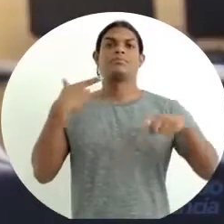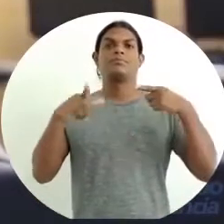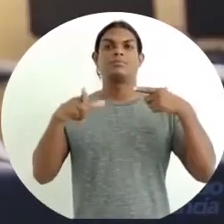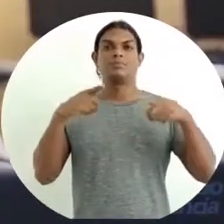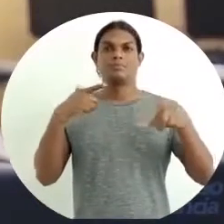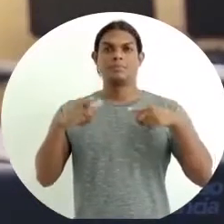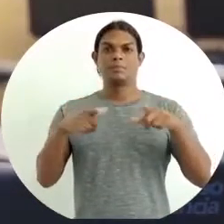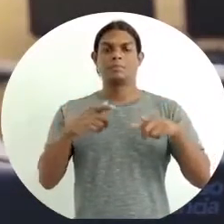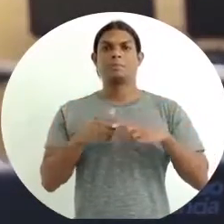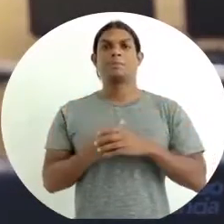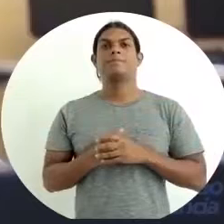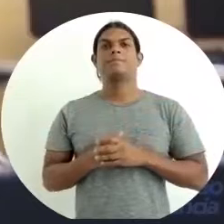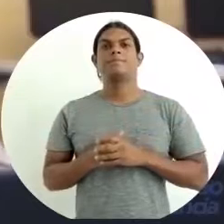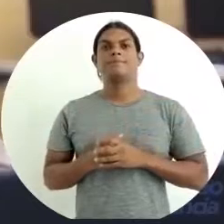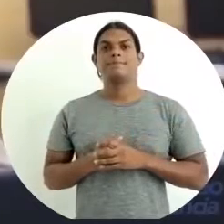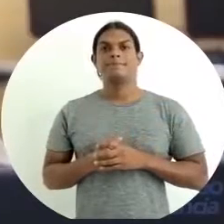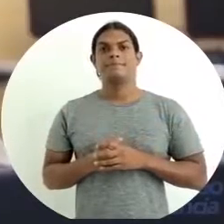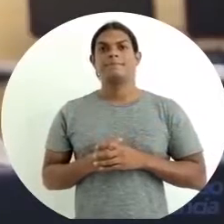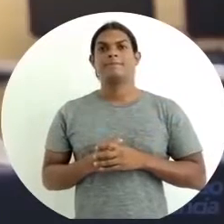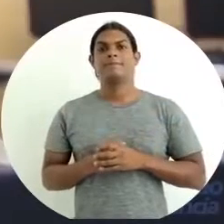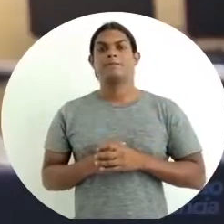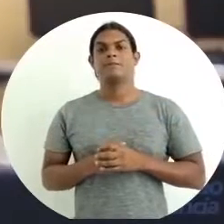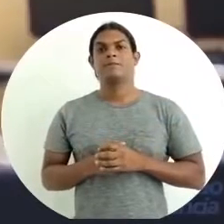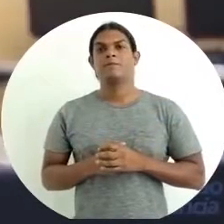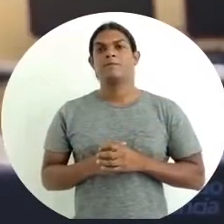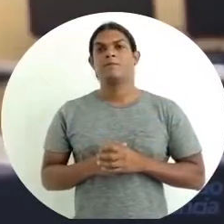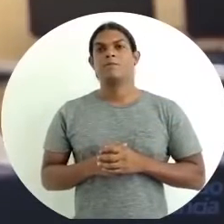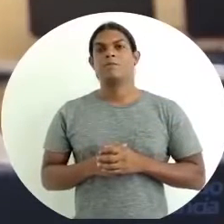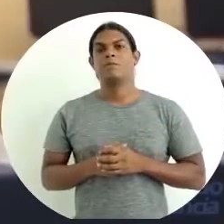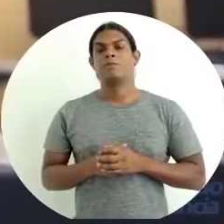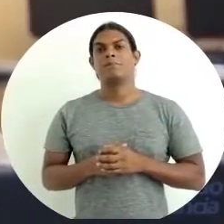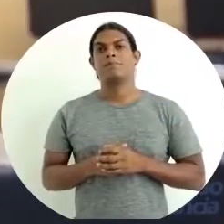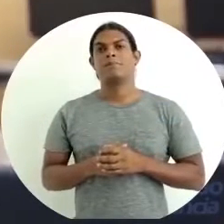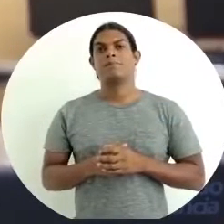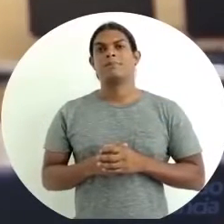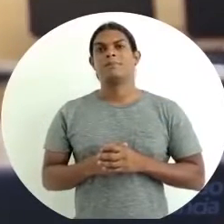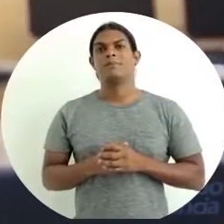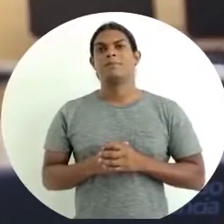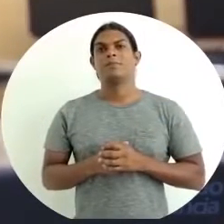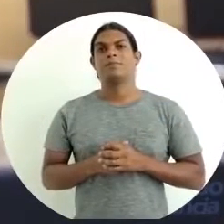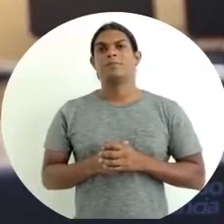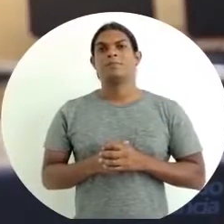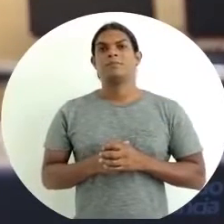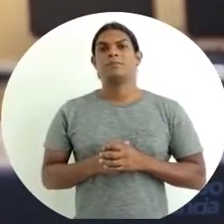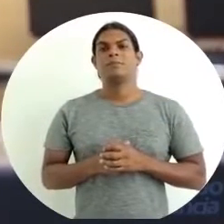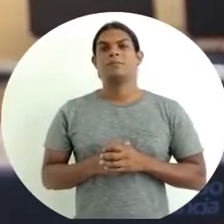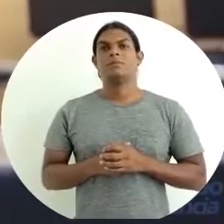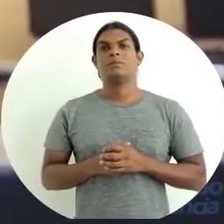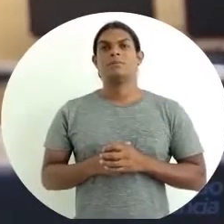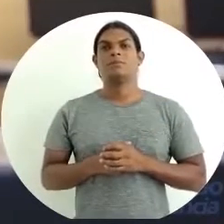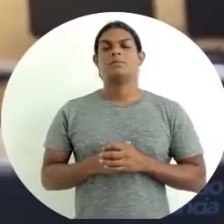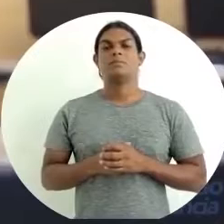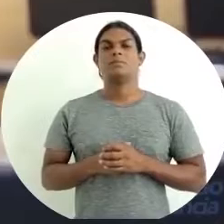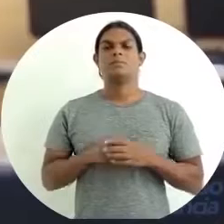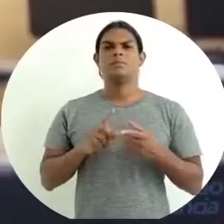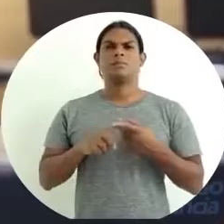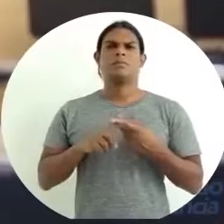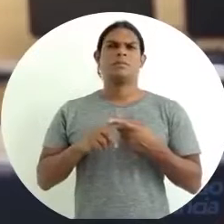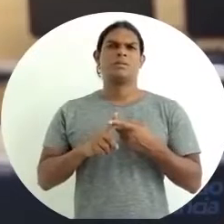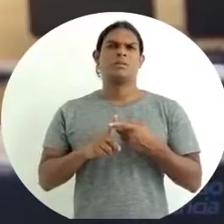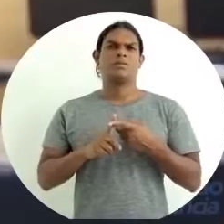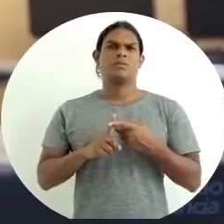o chamado um acidente por equiparação. Tá? O outro acidente por equiparação é um acidente sofrido